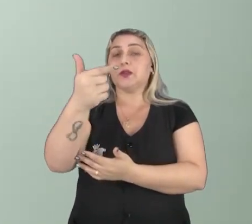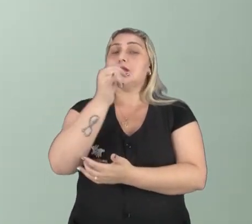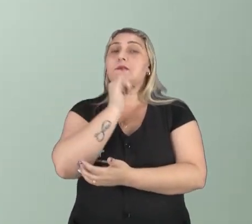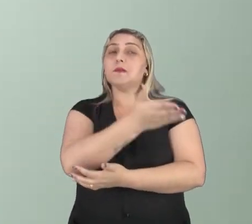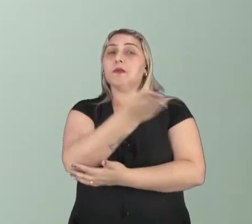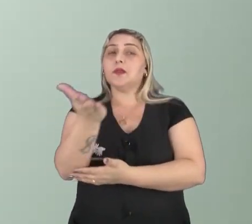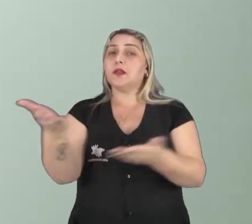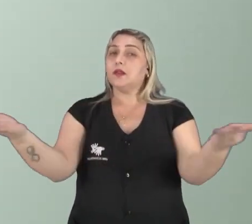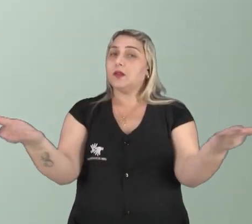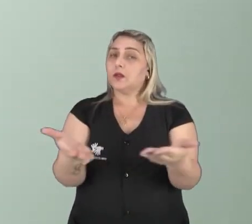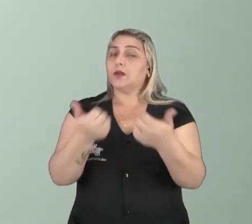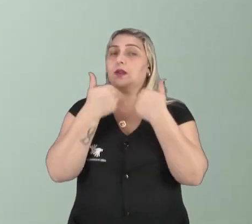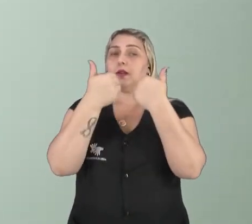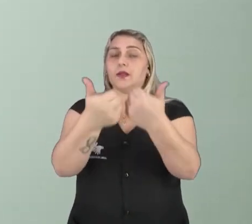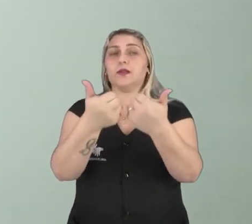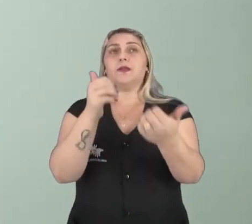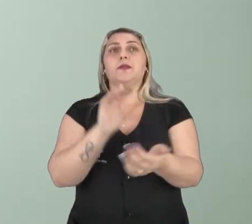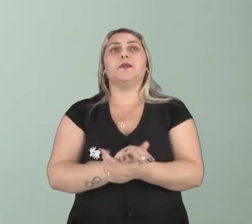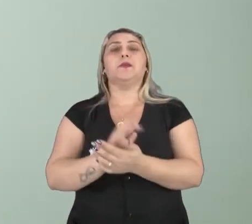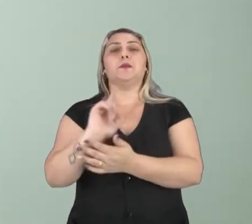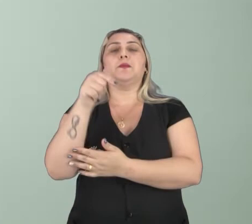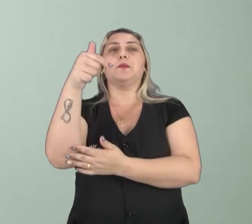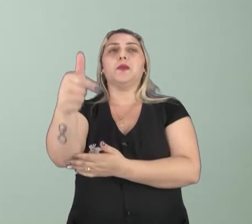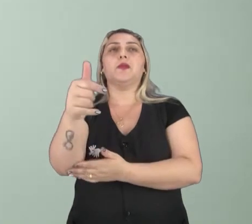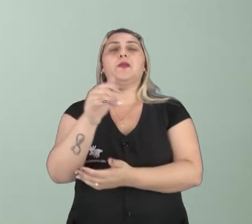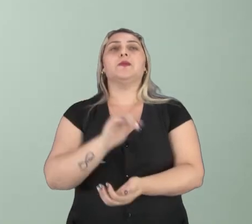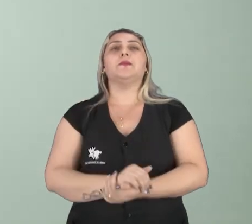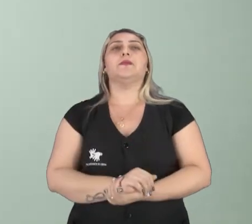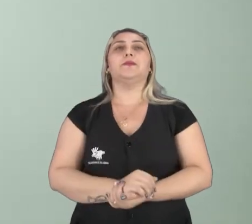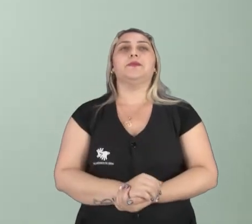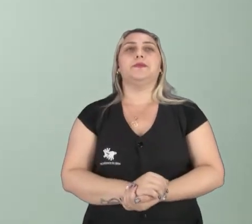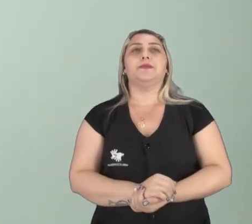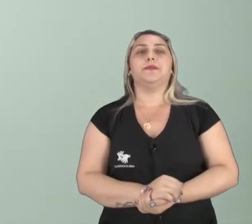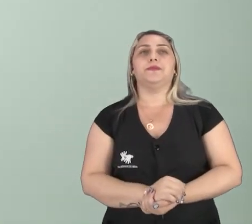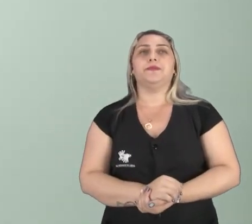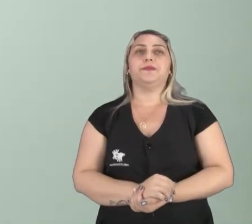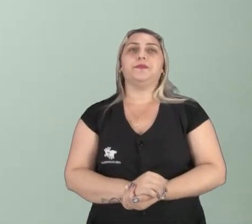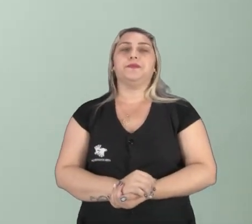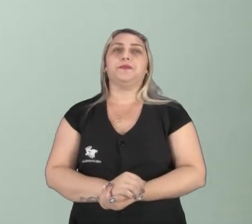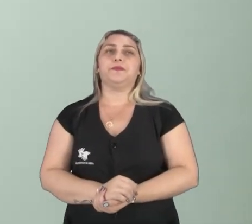para vocês hoje, tá? Vamos passar aqui para o próximo.